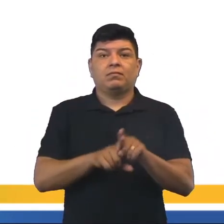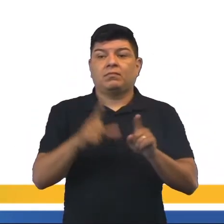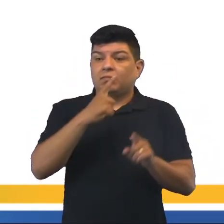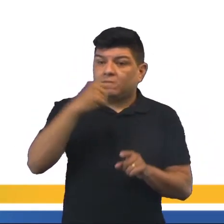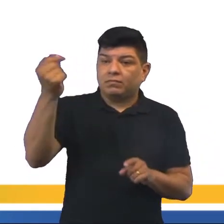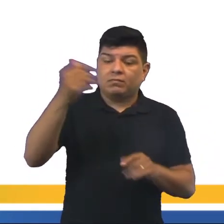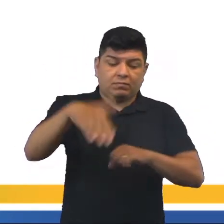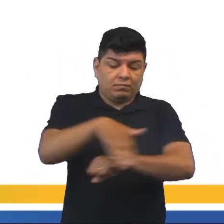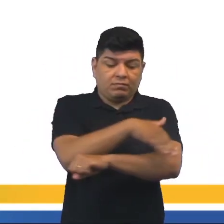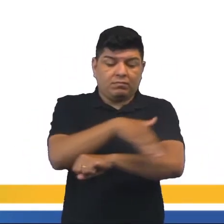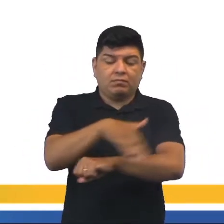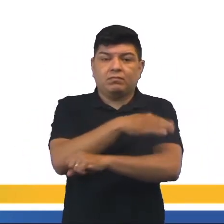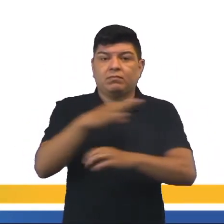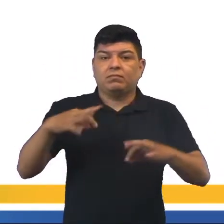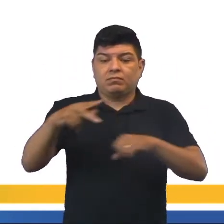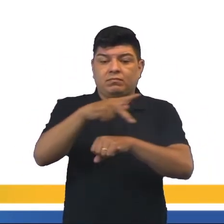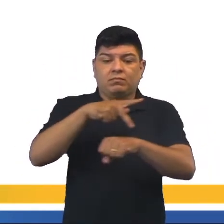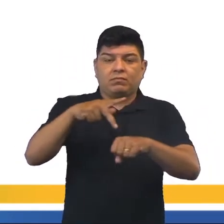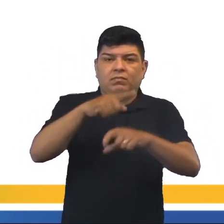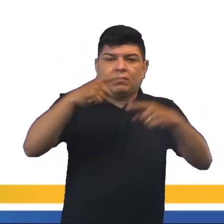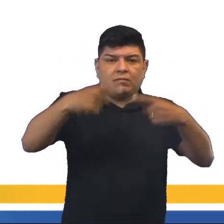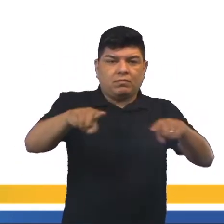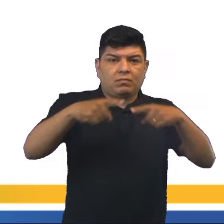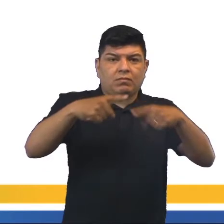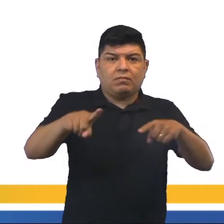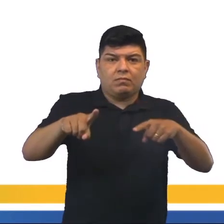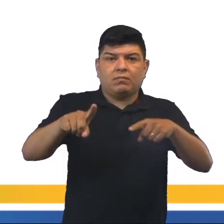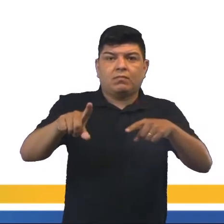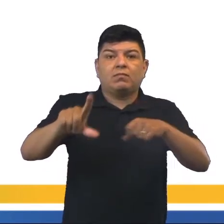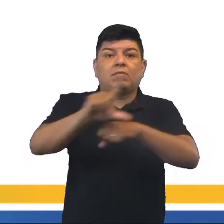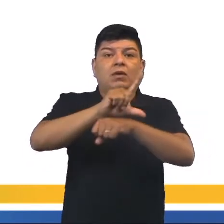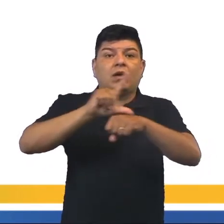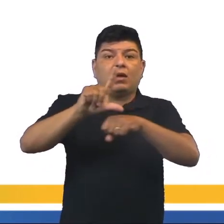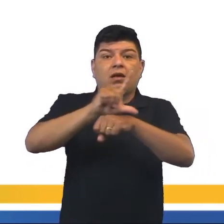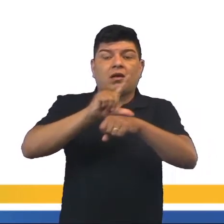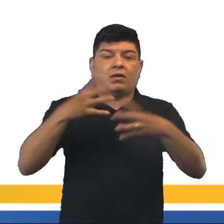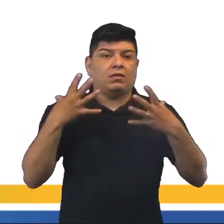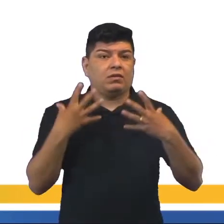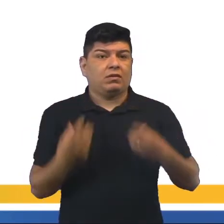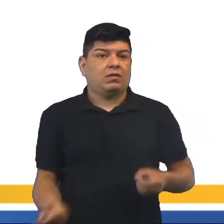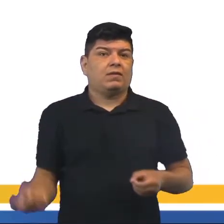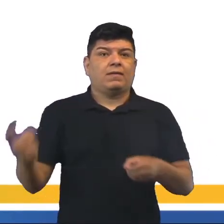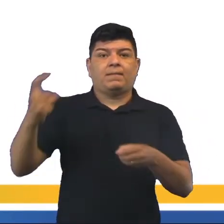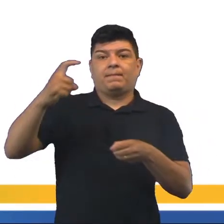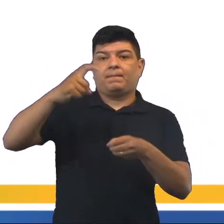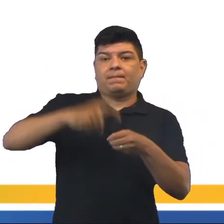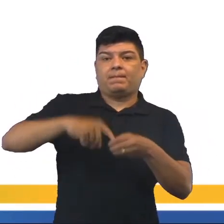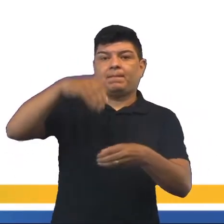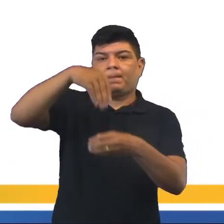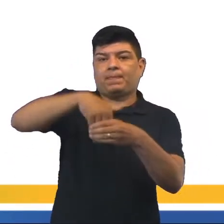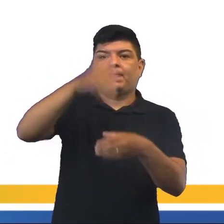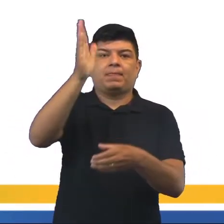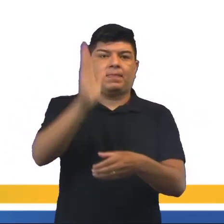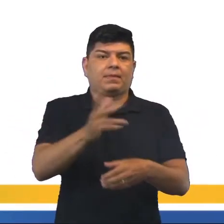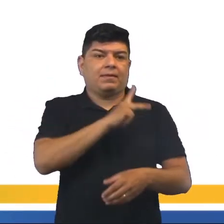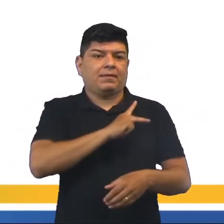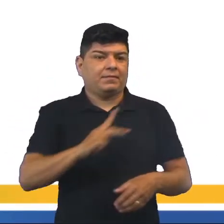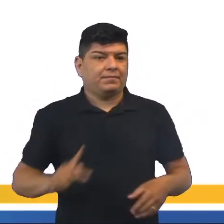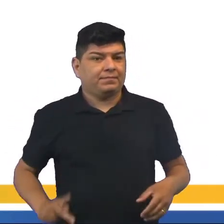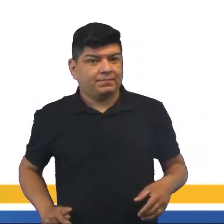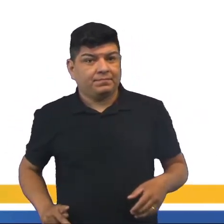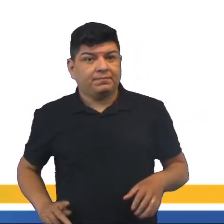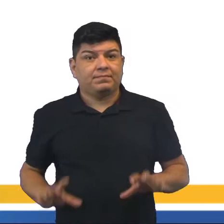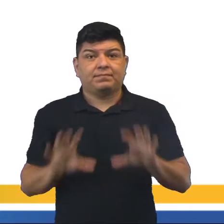sair às ruas de todo o país pressionando o legislativo a aprovar a volta da eleição direta para